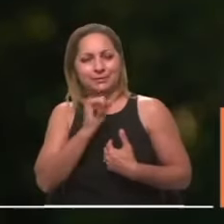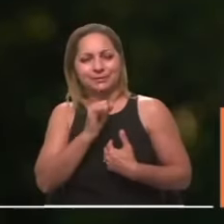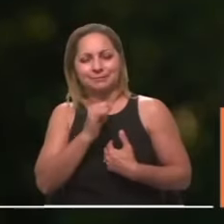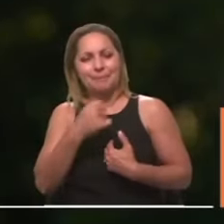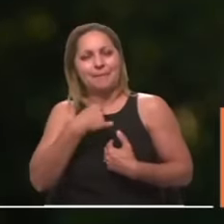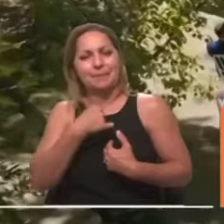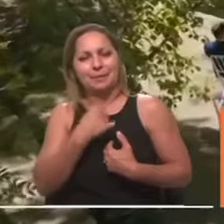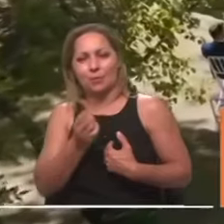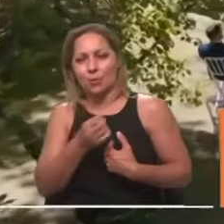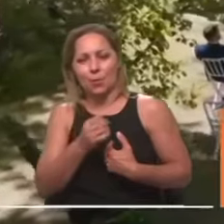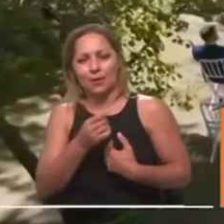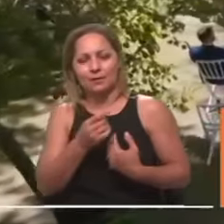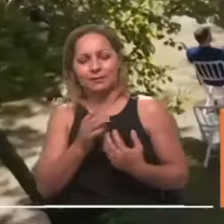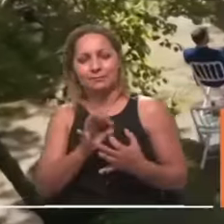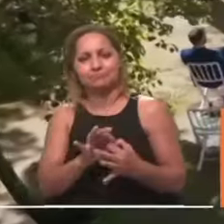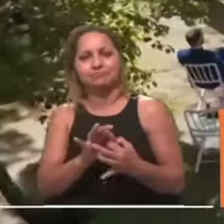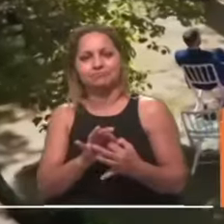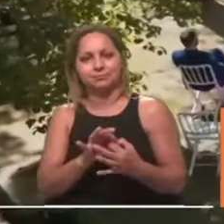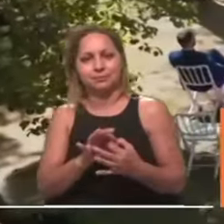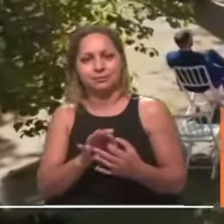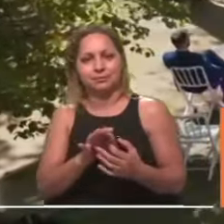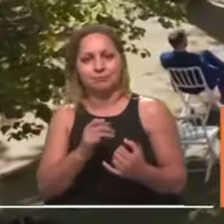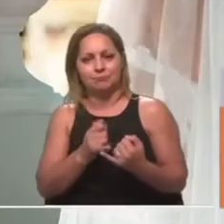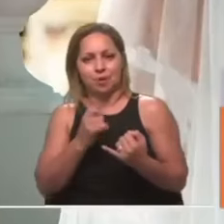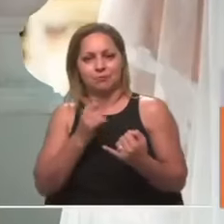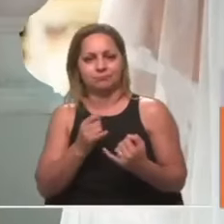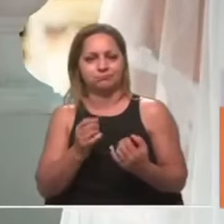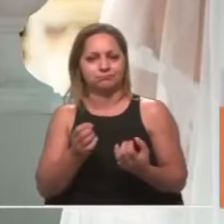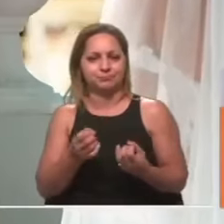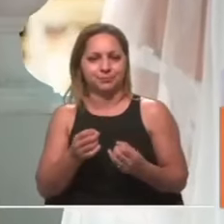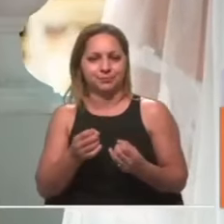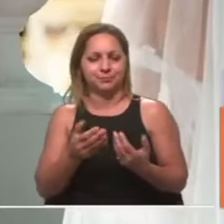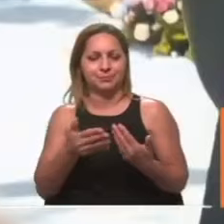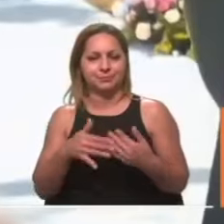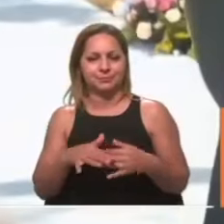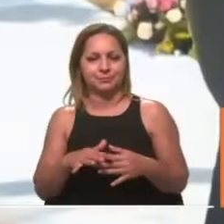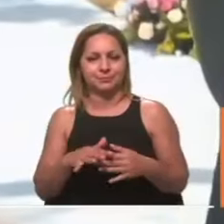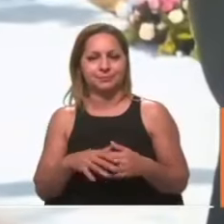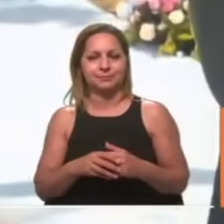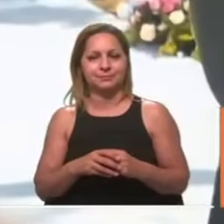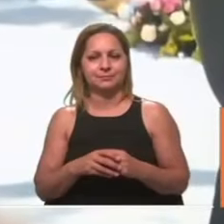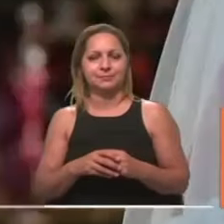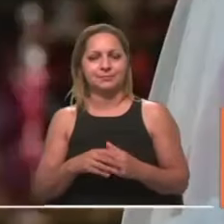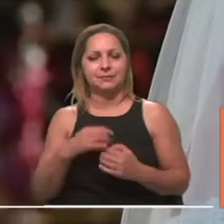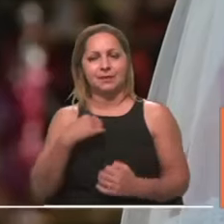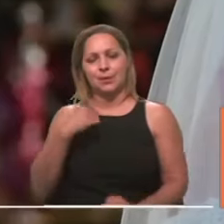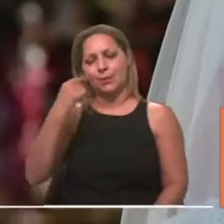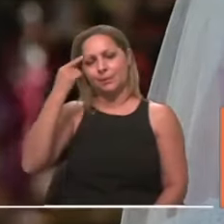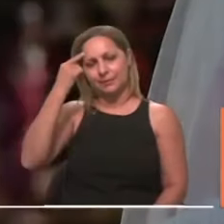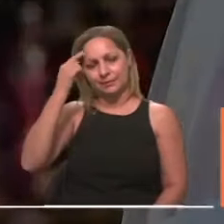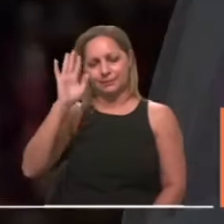acho que não houve aquela conexão assim imediata. Mas que eu pensei assim,